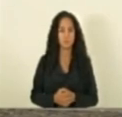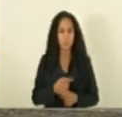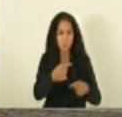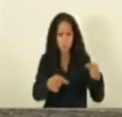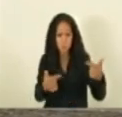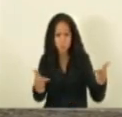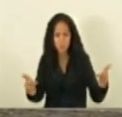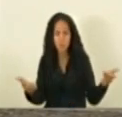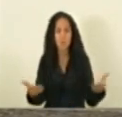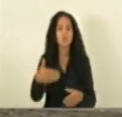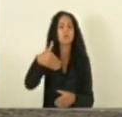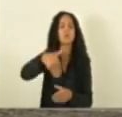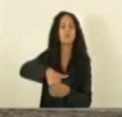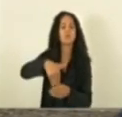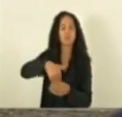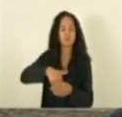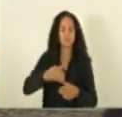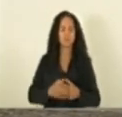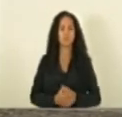Não tendo quem queira discutir, é em votação.